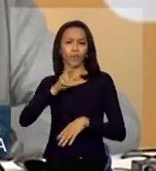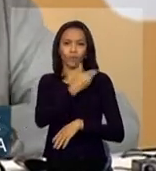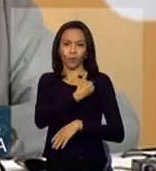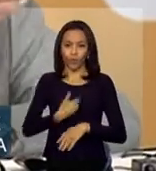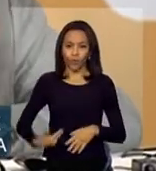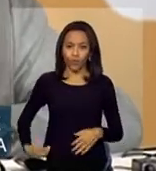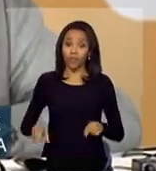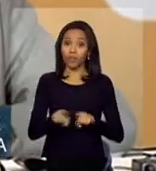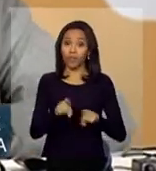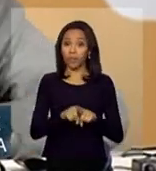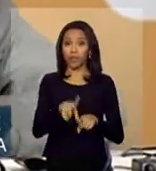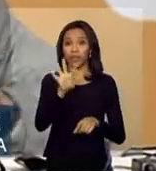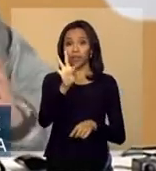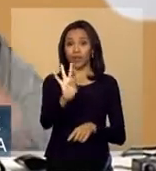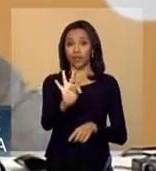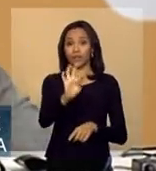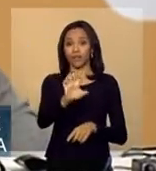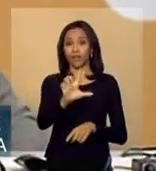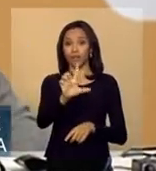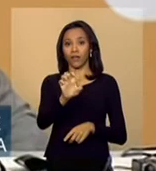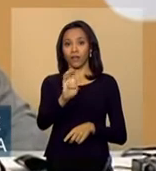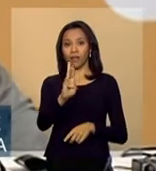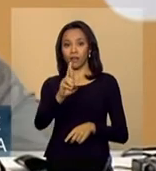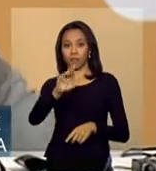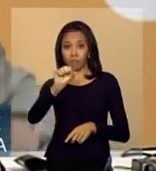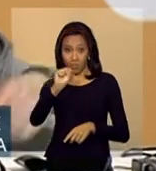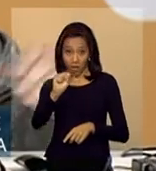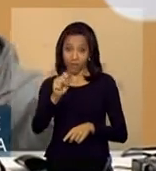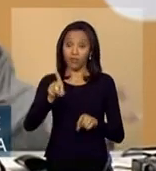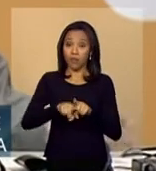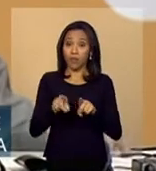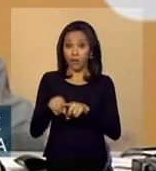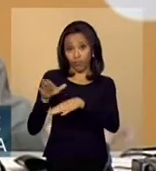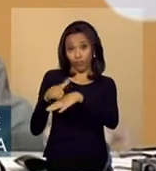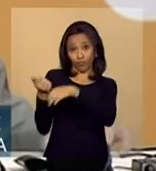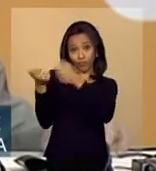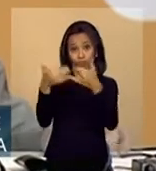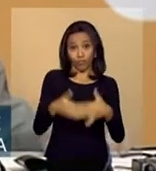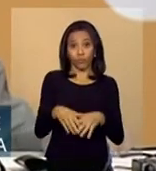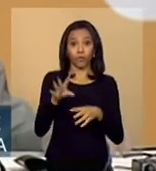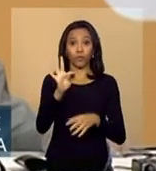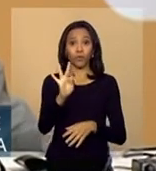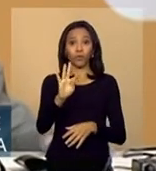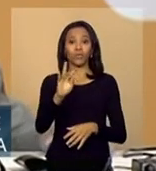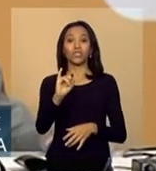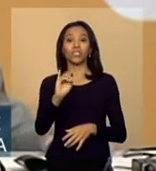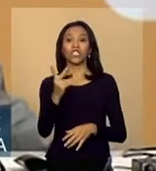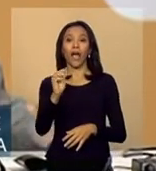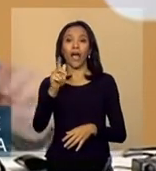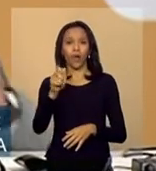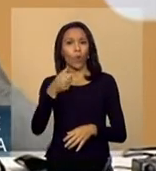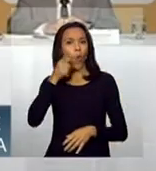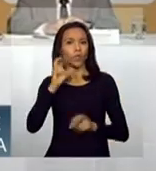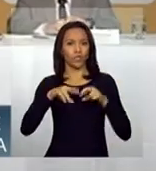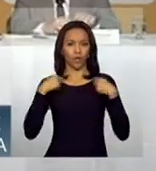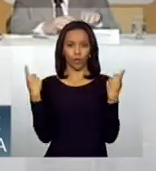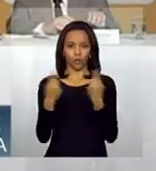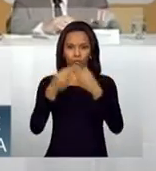de Telebrás. E também deixo para o próprio Tiago alguns elementos da reunião em Belo Horizonte ontem.